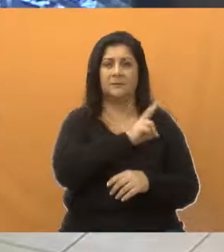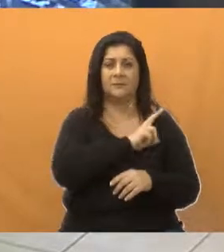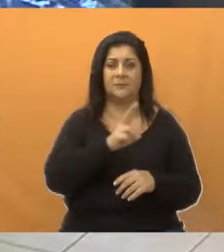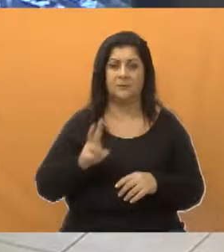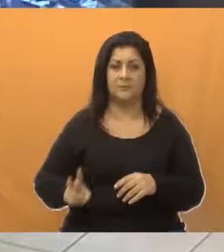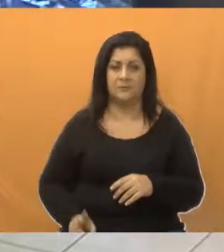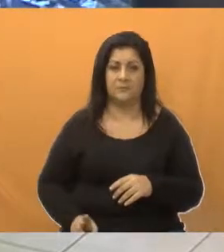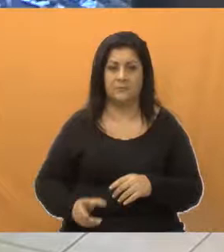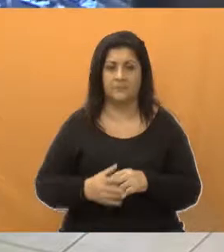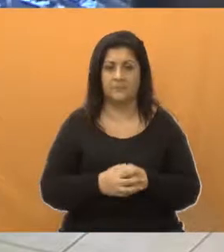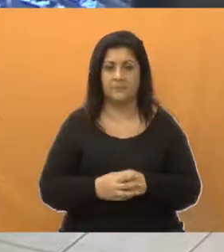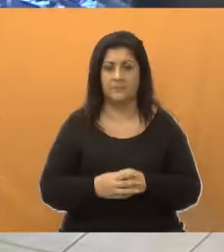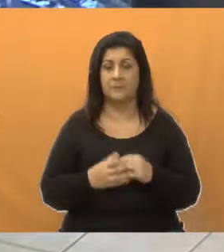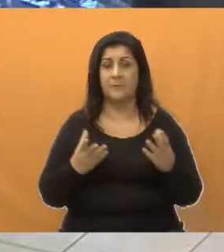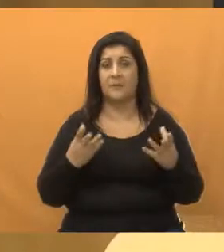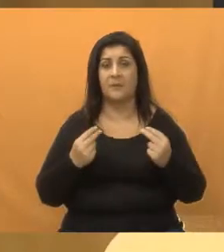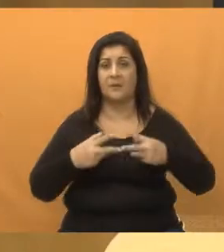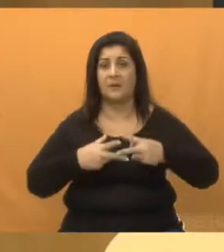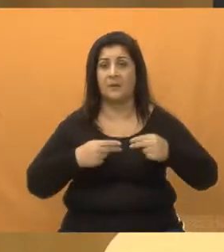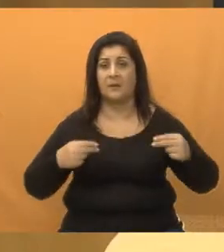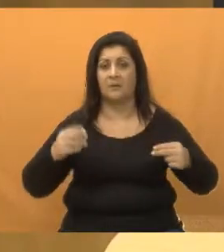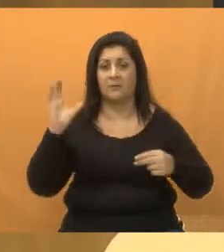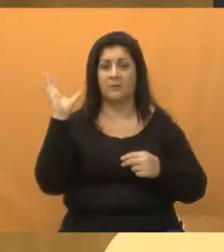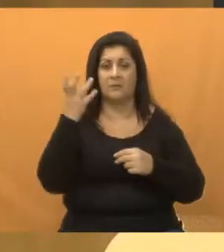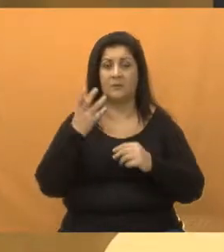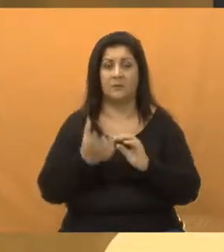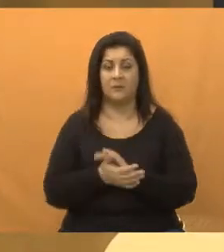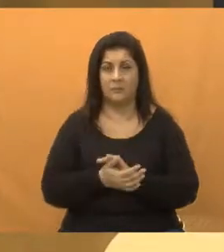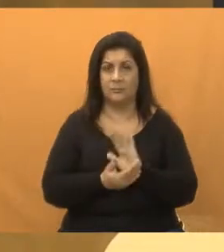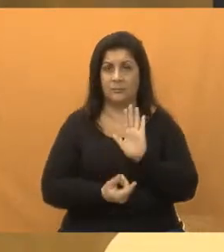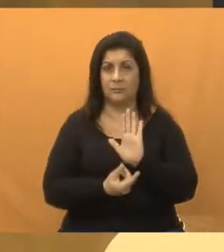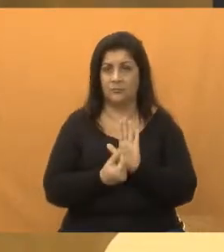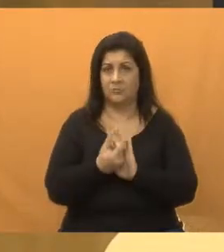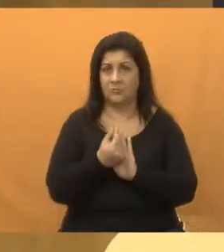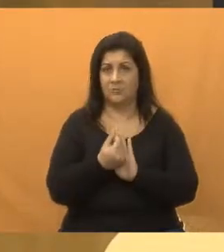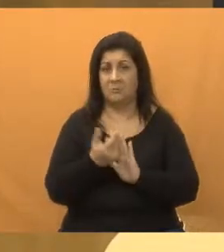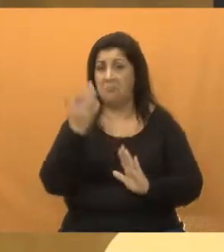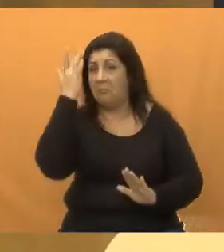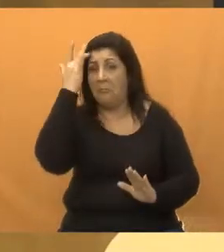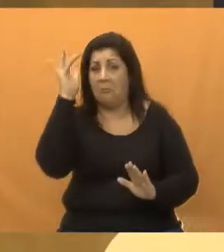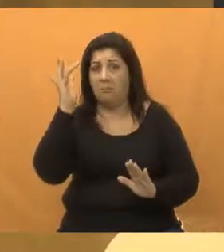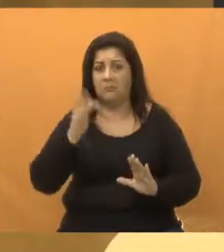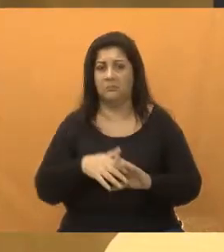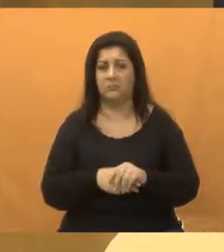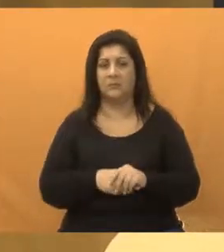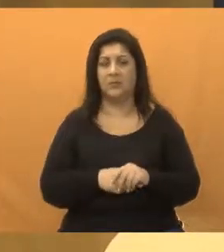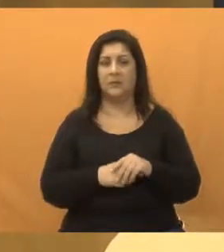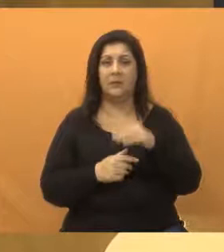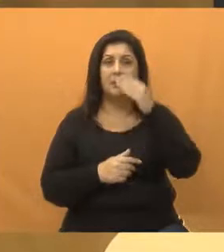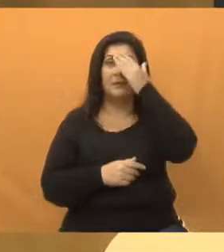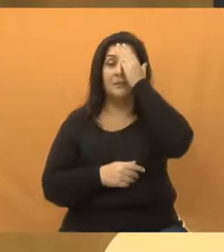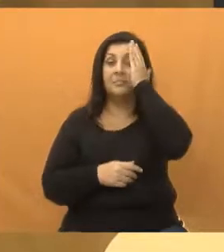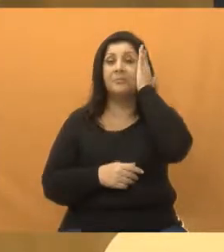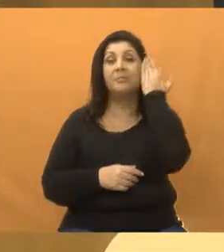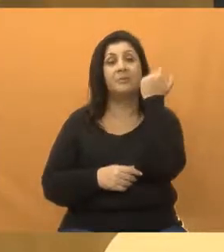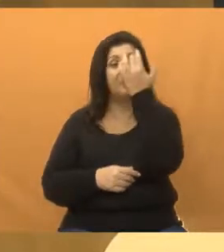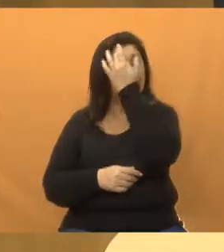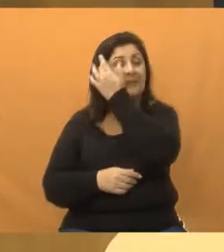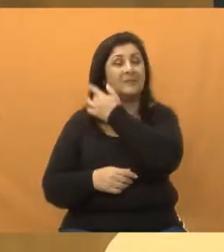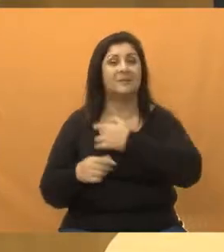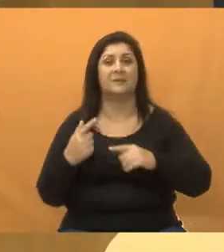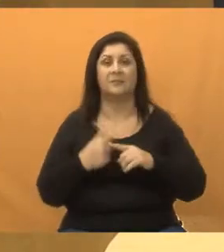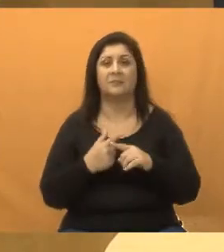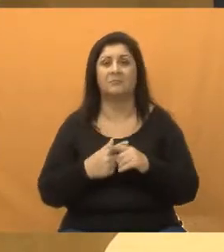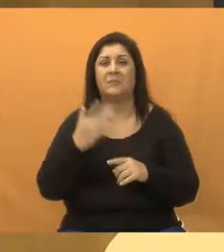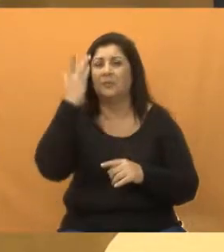vereadores, muitas coisas que acontecem no orçamento da cidade a gente não sabe. Por que a gente não sabe? Porque